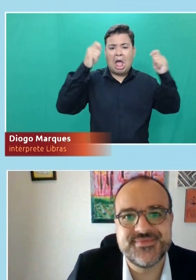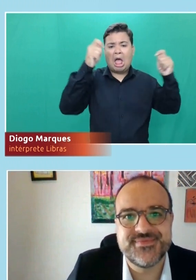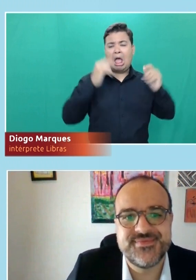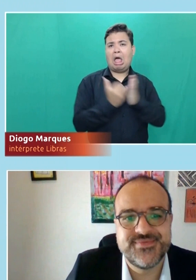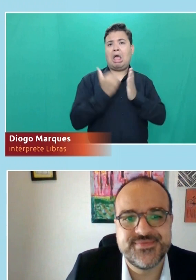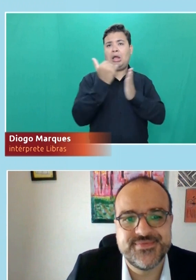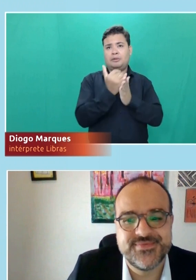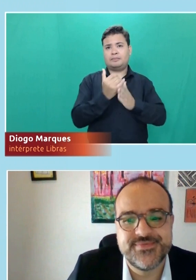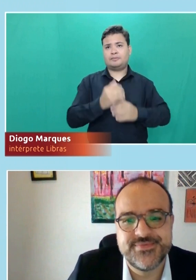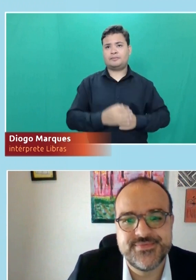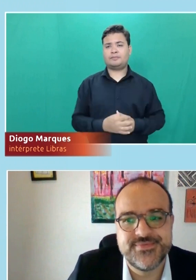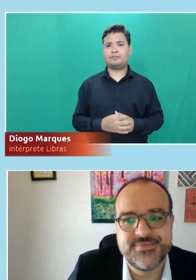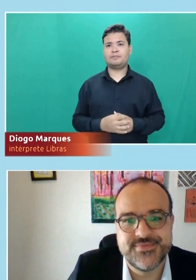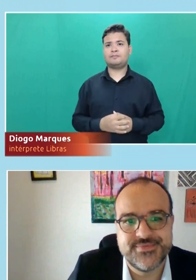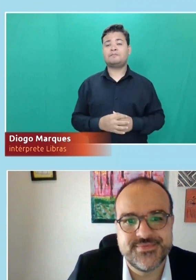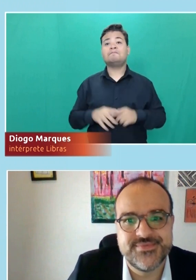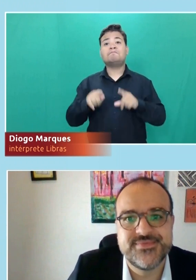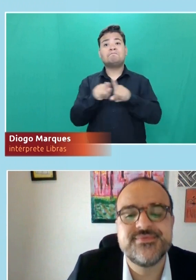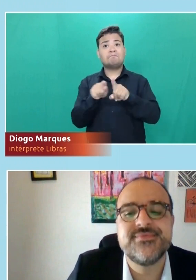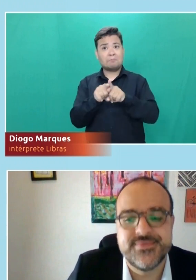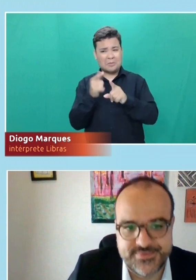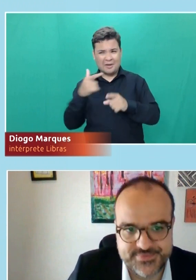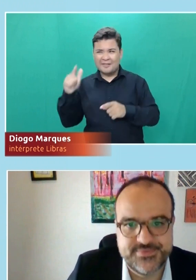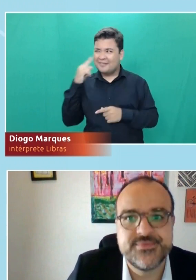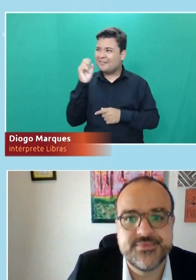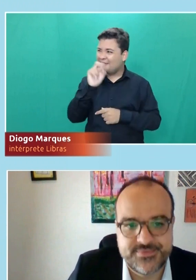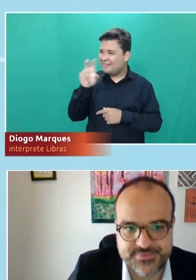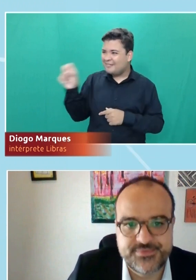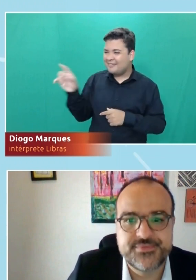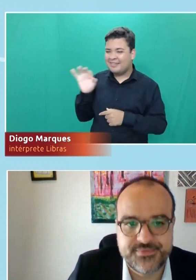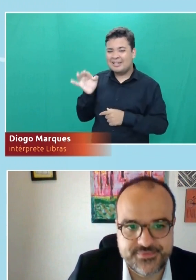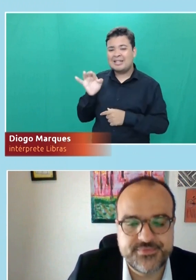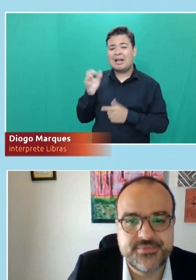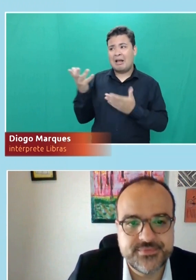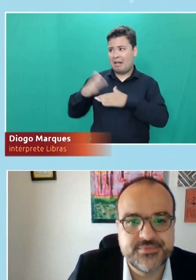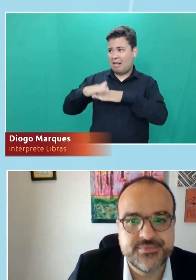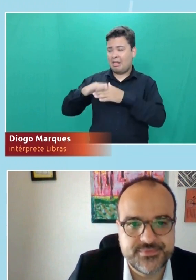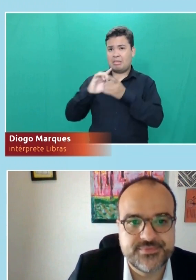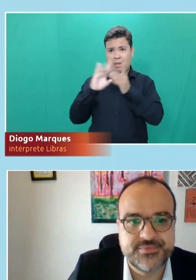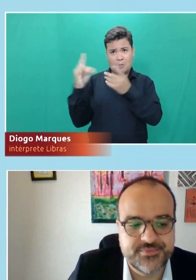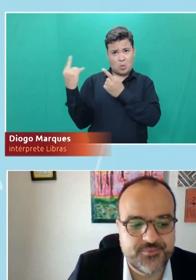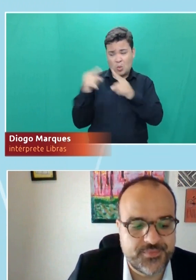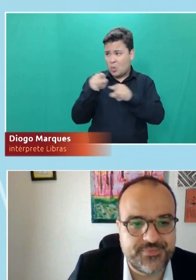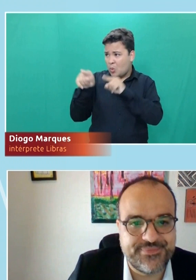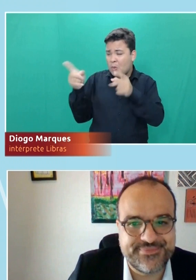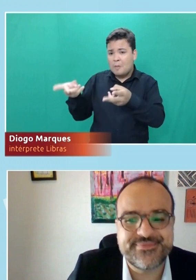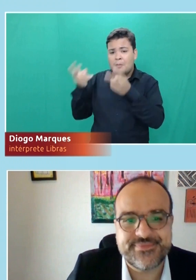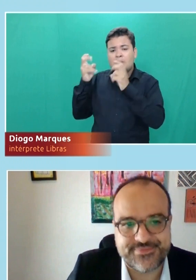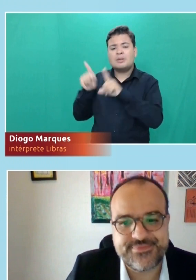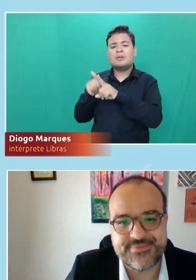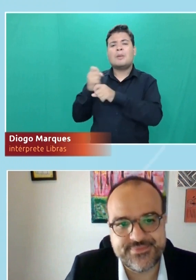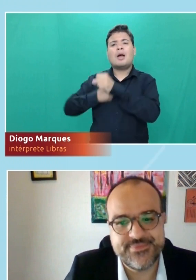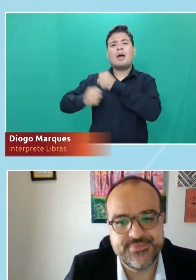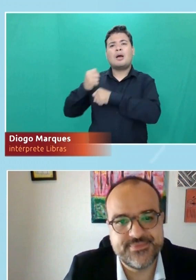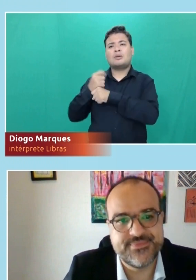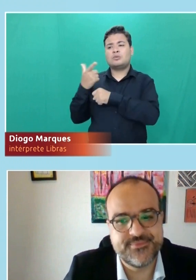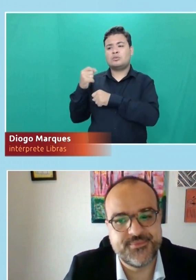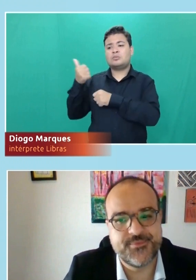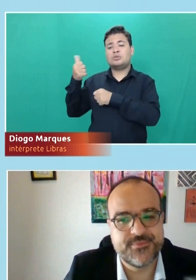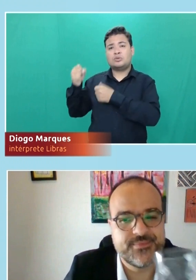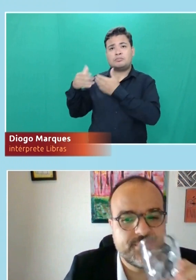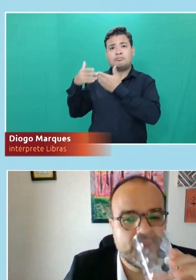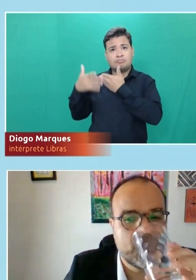visto muito, não só nesses atos antidemocráticos, mas ao longo dos últimos anos, principalmente desde a eleição de 2018, que é o